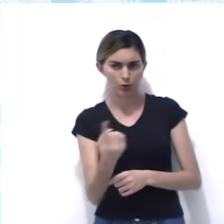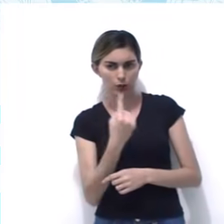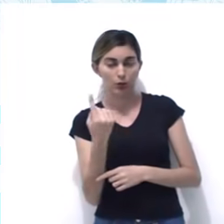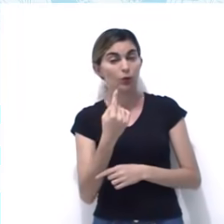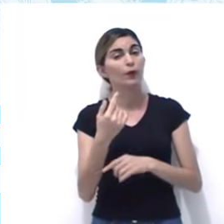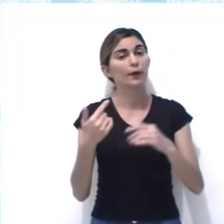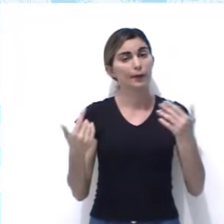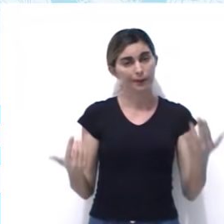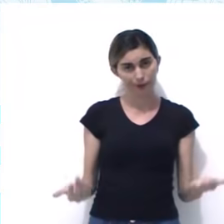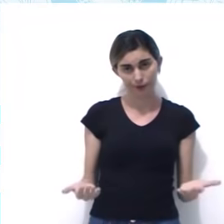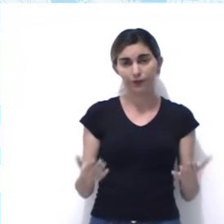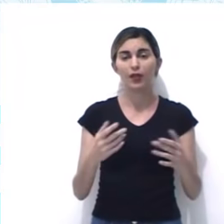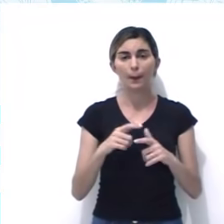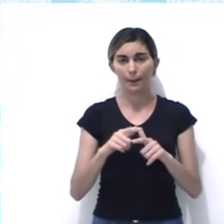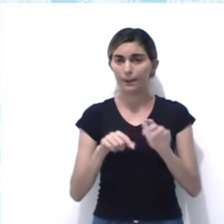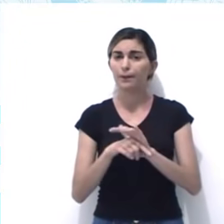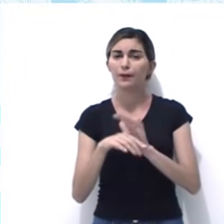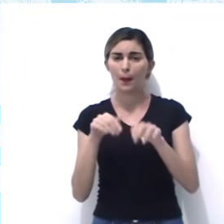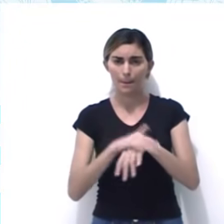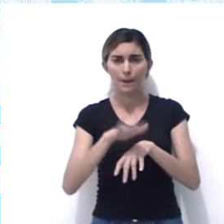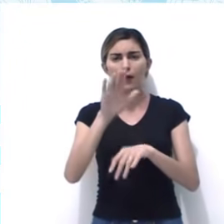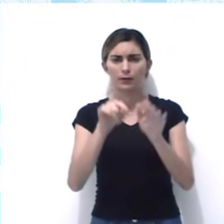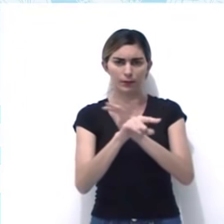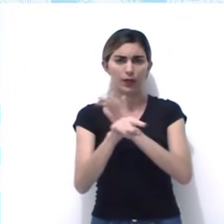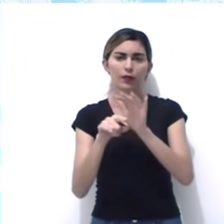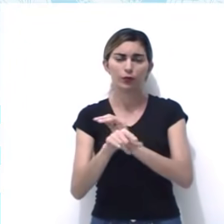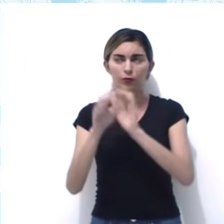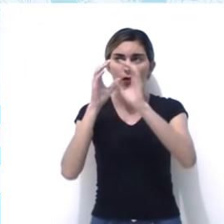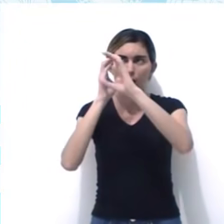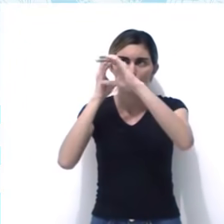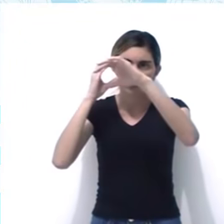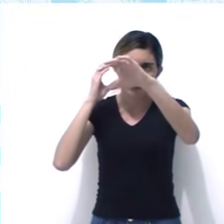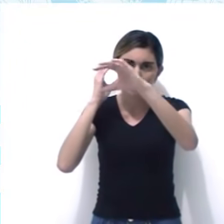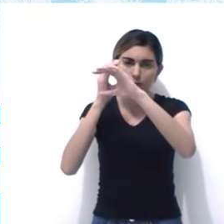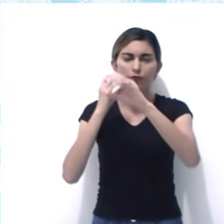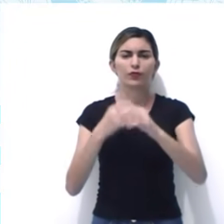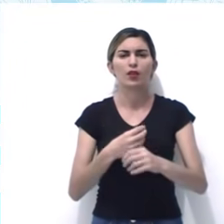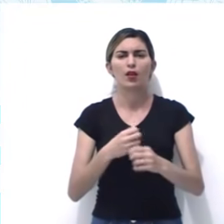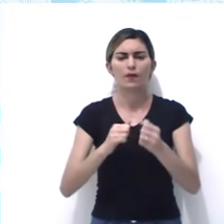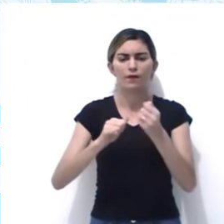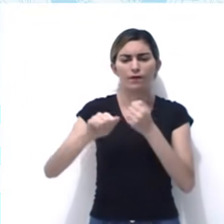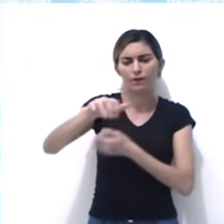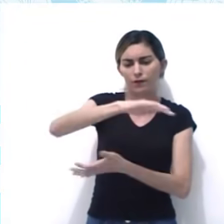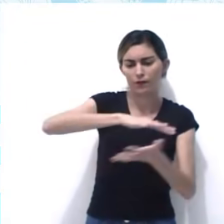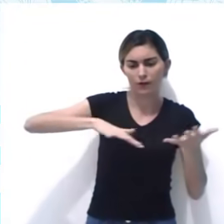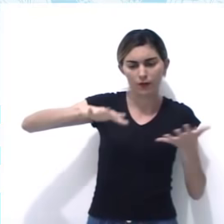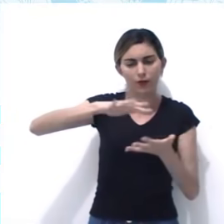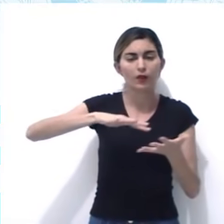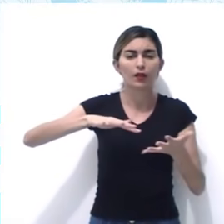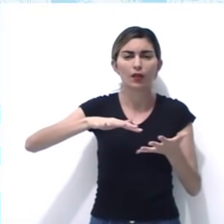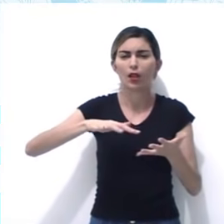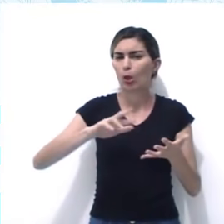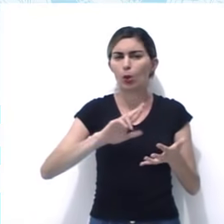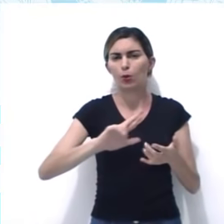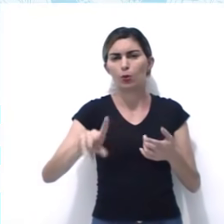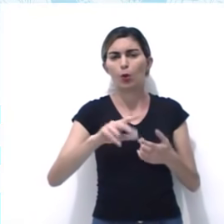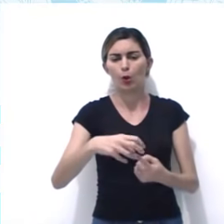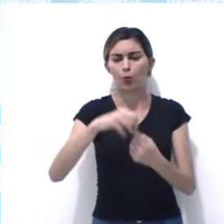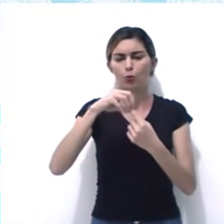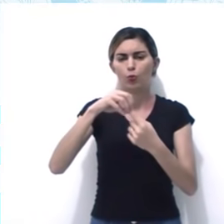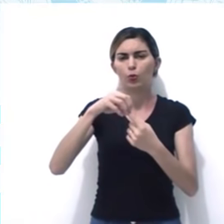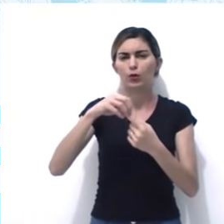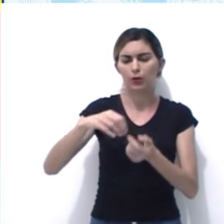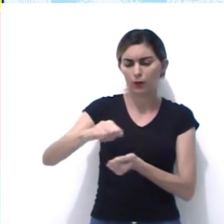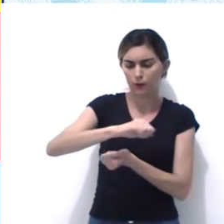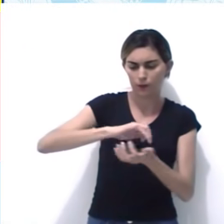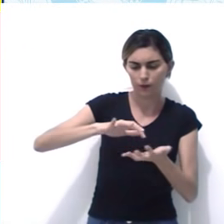uma das grandes perguntas da astronomia a via láctea não é a única galáxia do universo